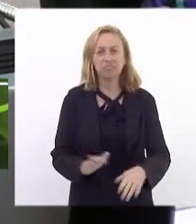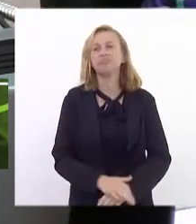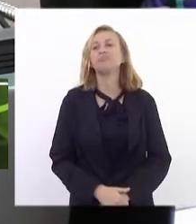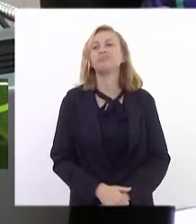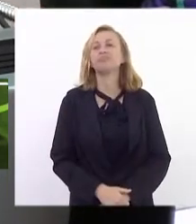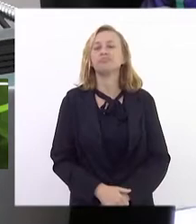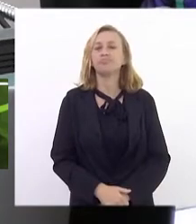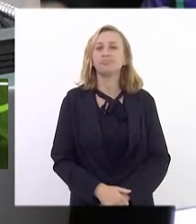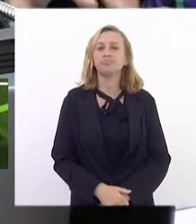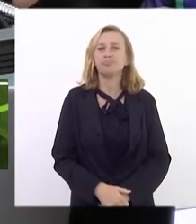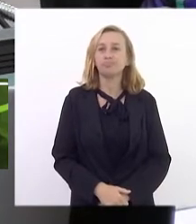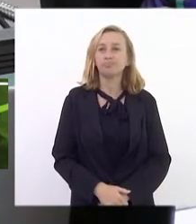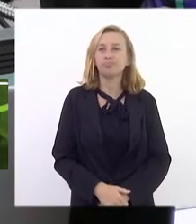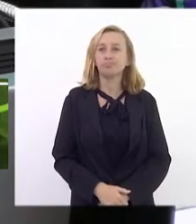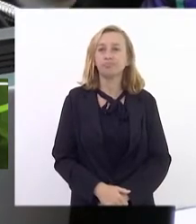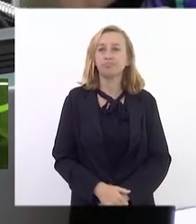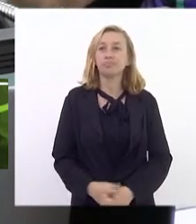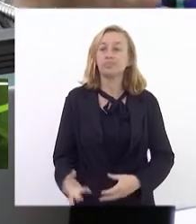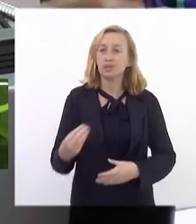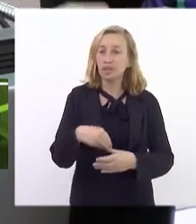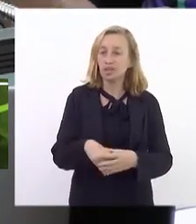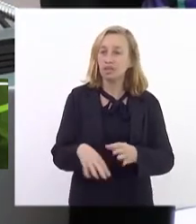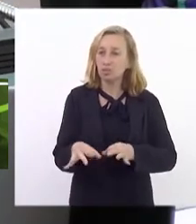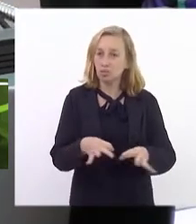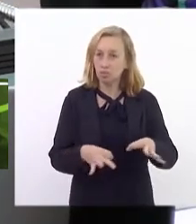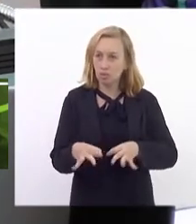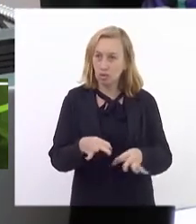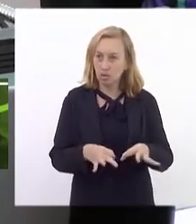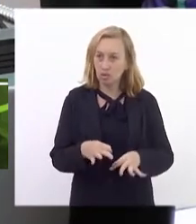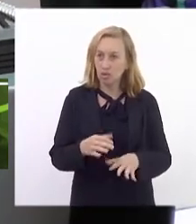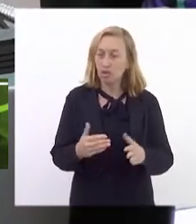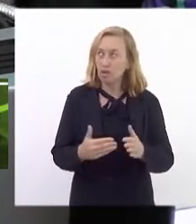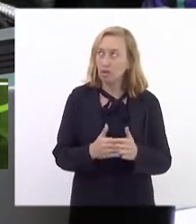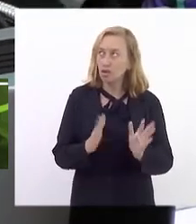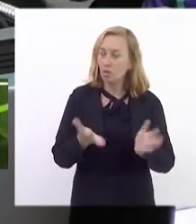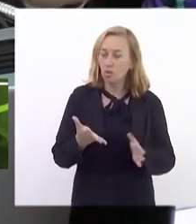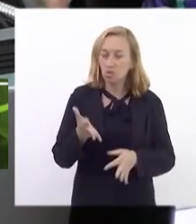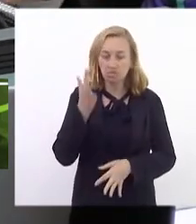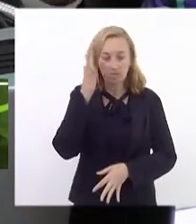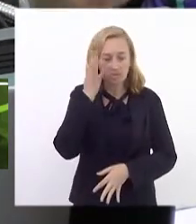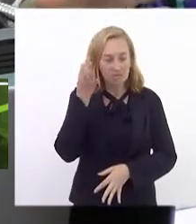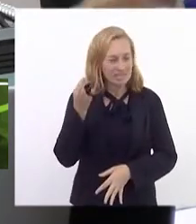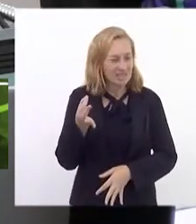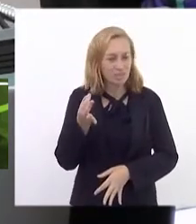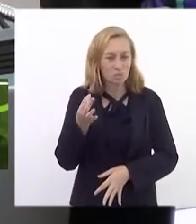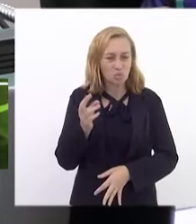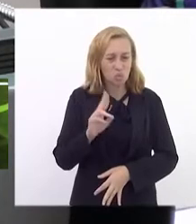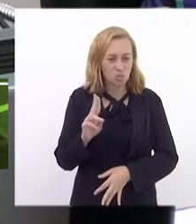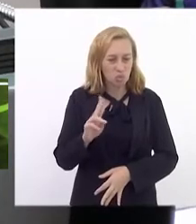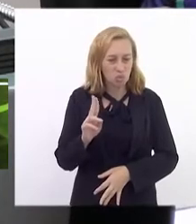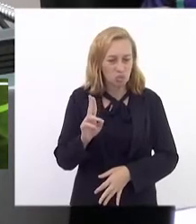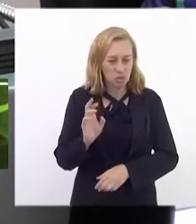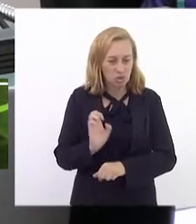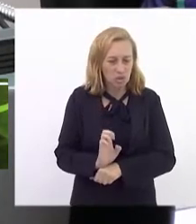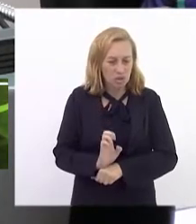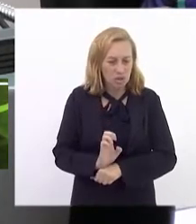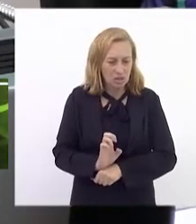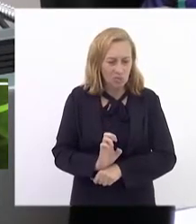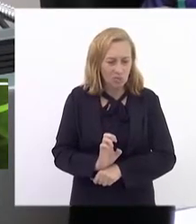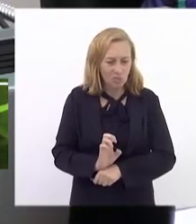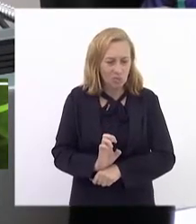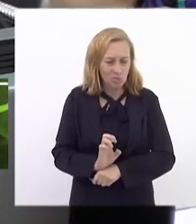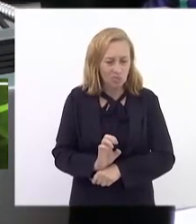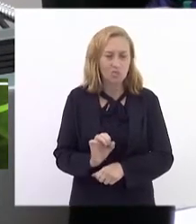né? E que está dentro desse programa que eu até hoje não gravei o nome, que o Estado